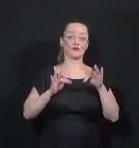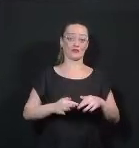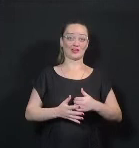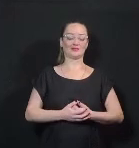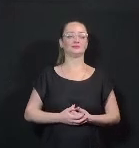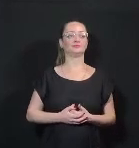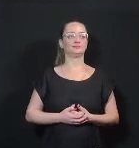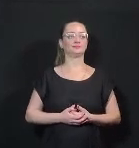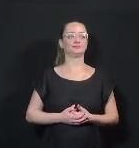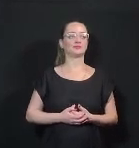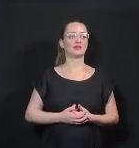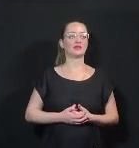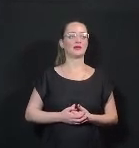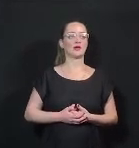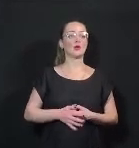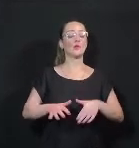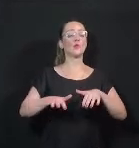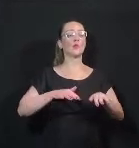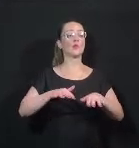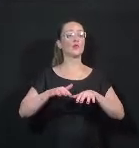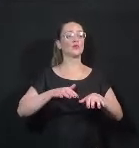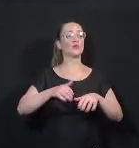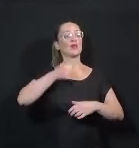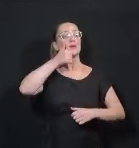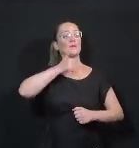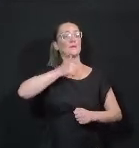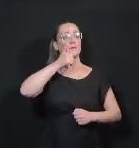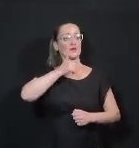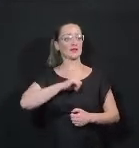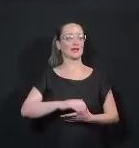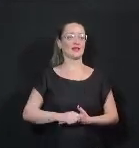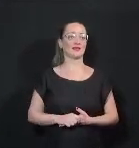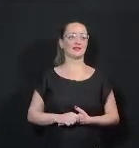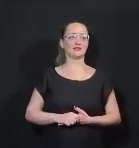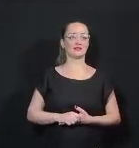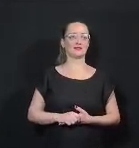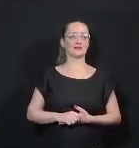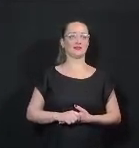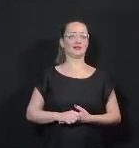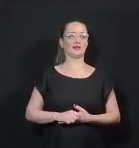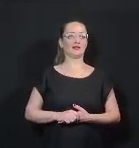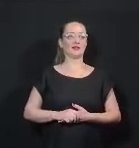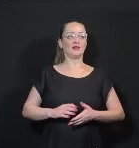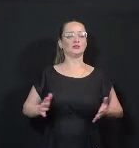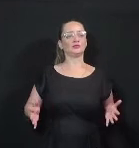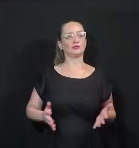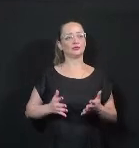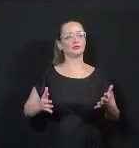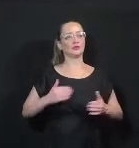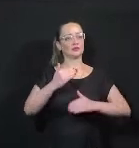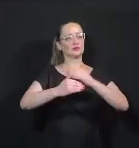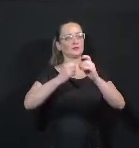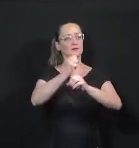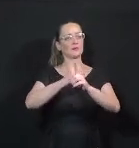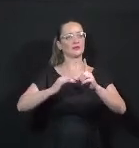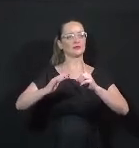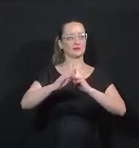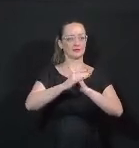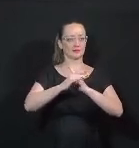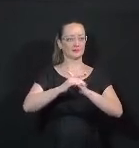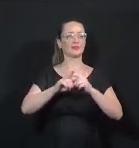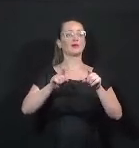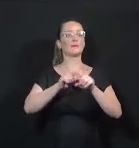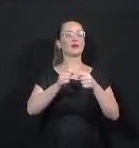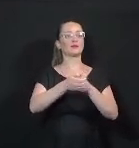os movimentos de mulheres e feministas alavancam o desenvolvimento social, a